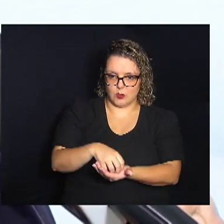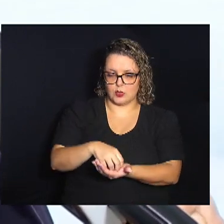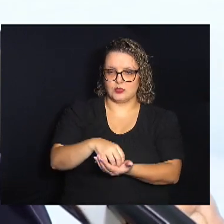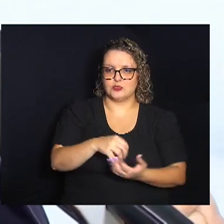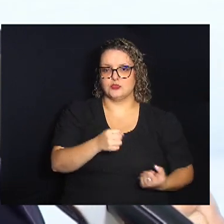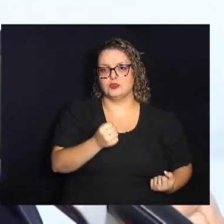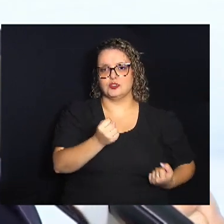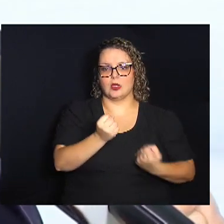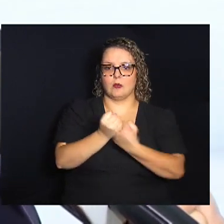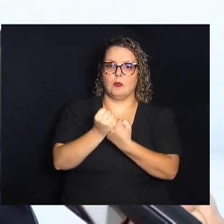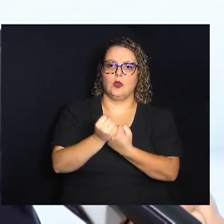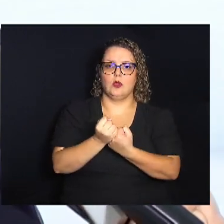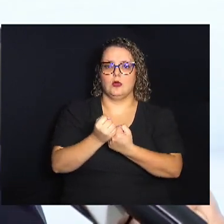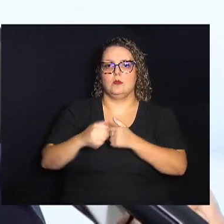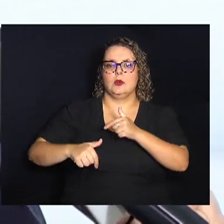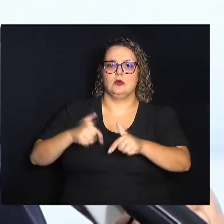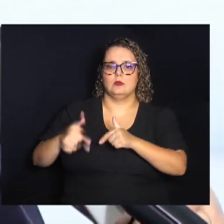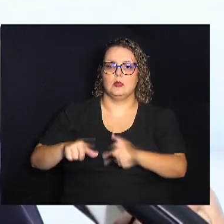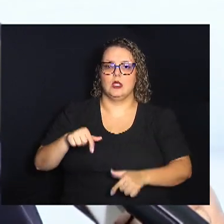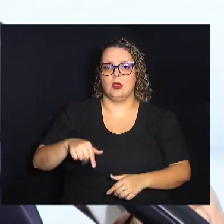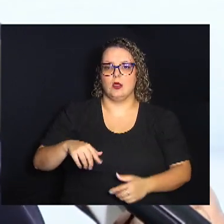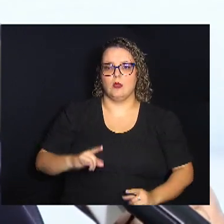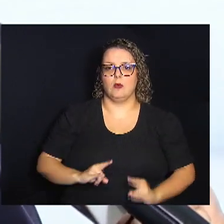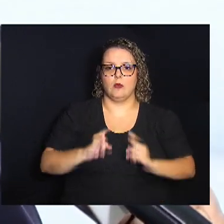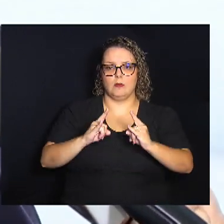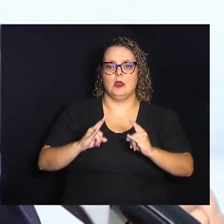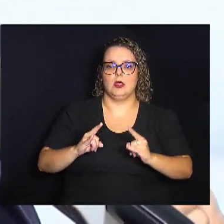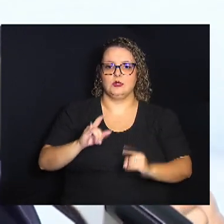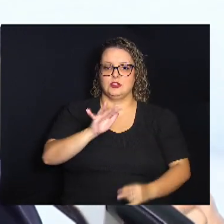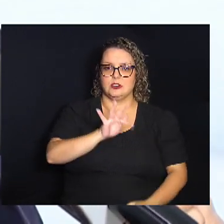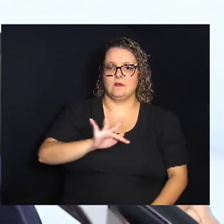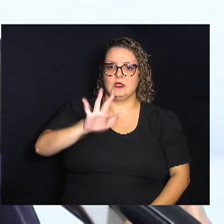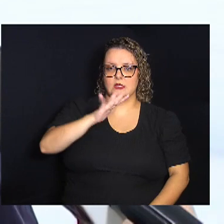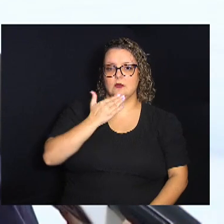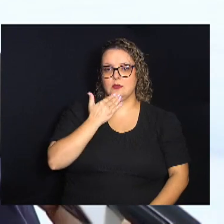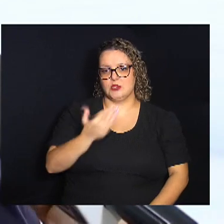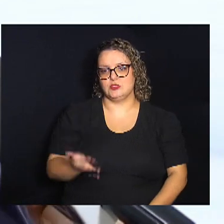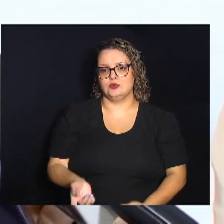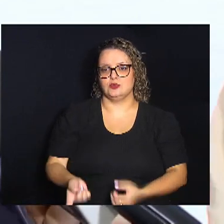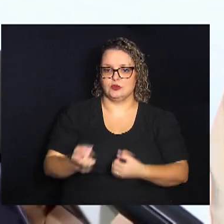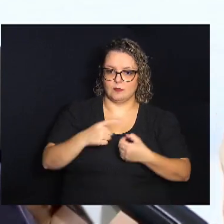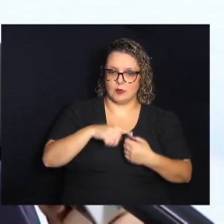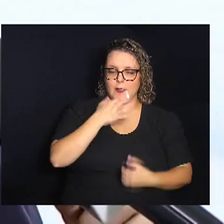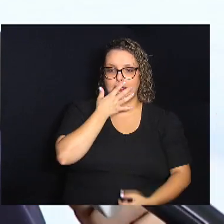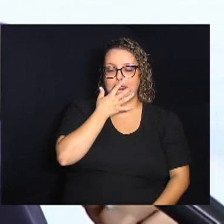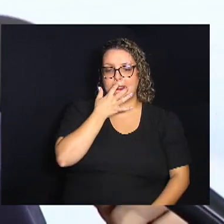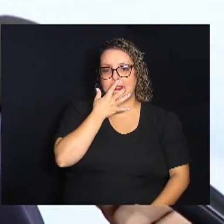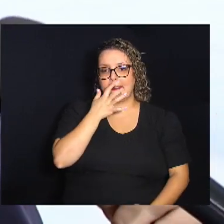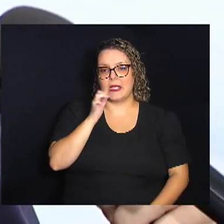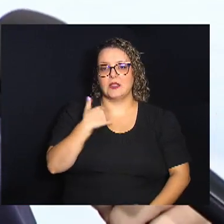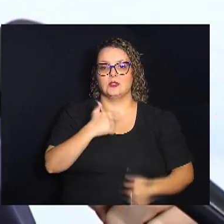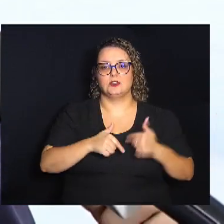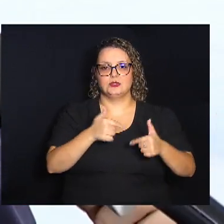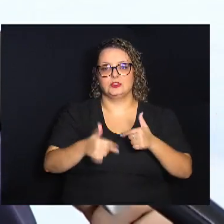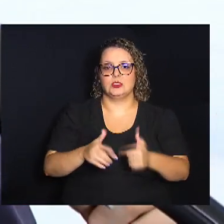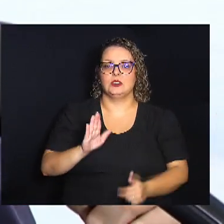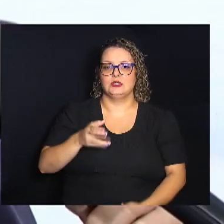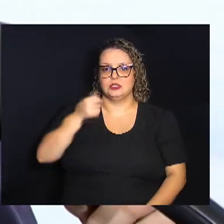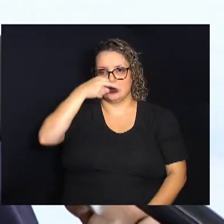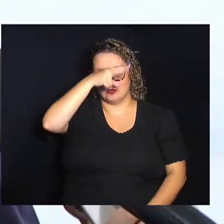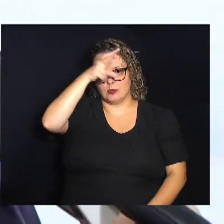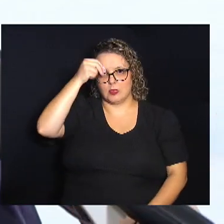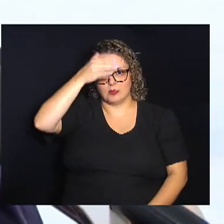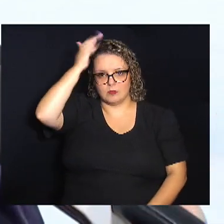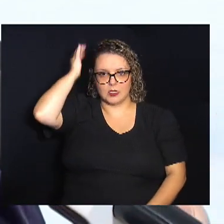é um prédio da União. A União pediu de volta e nós estamos fazendo um trabalho. Eu já coloquei o prefeito Dário